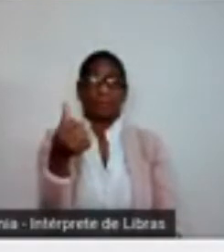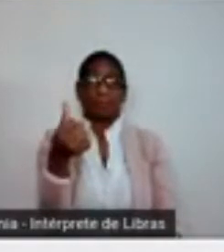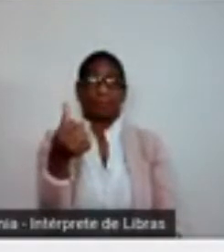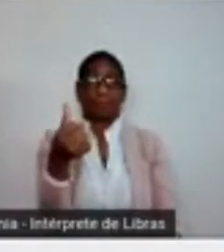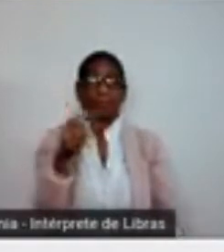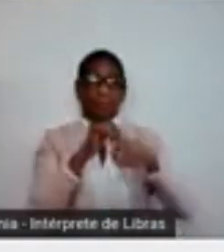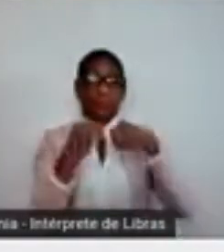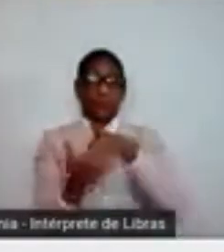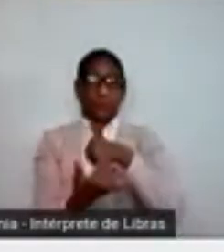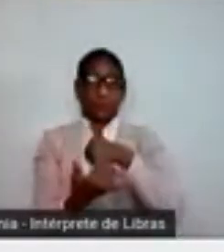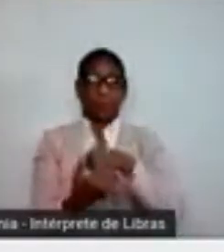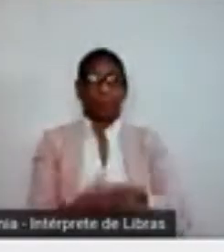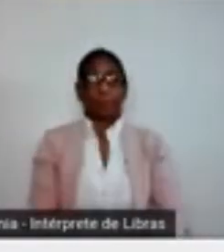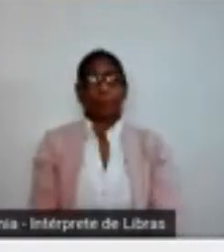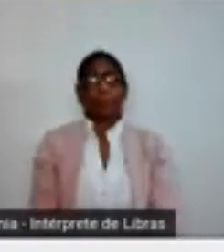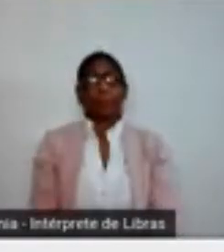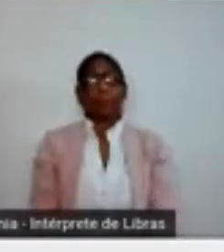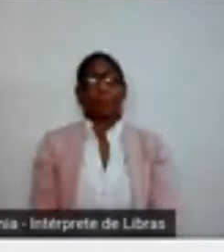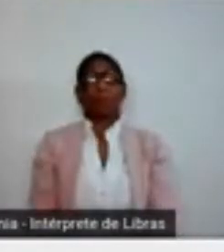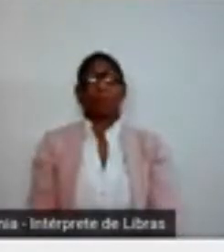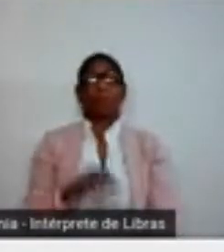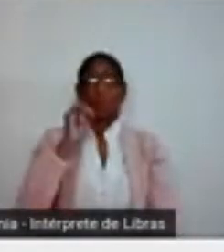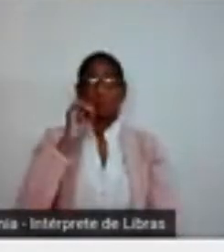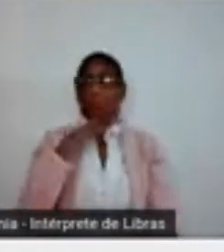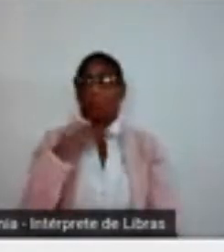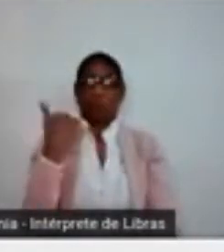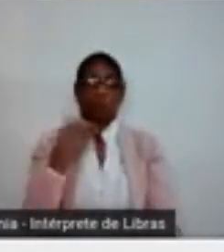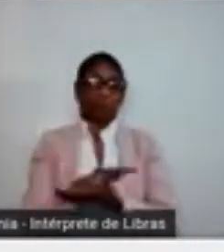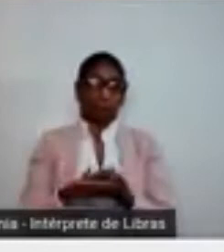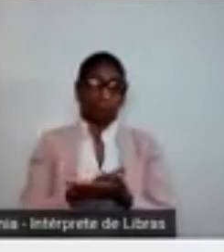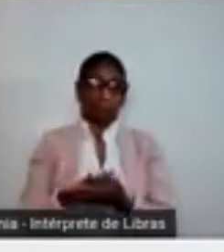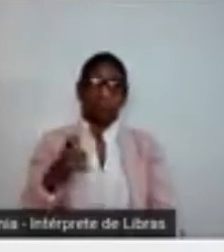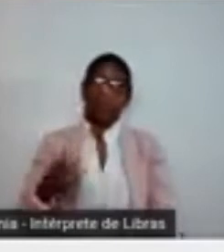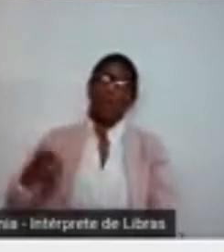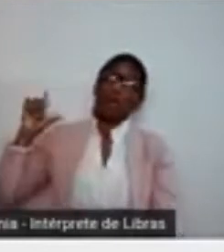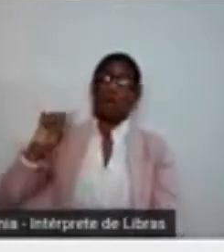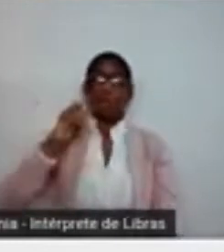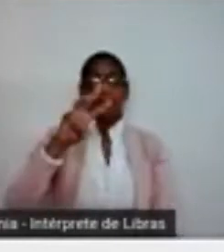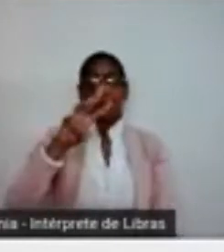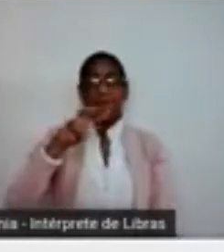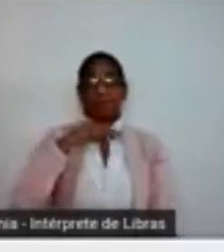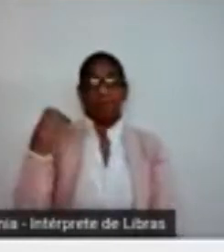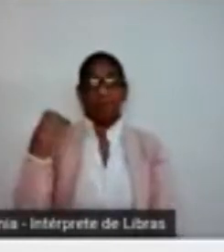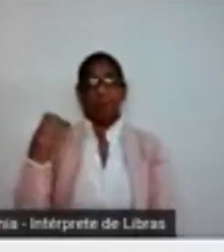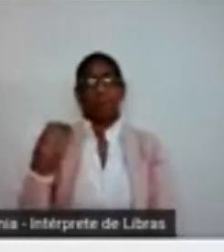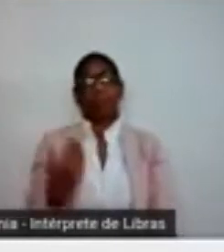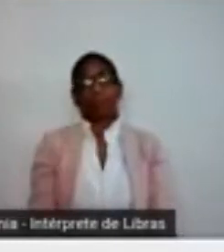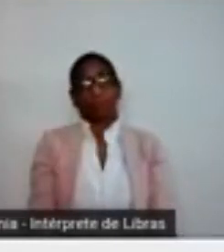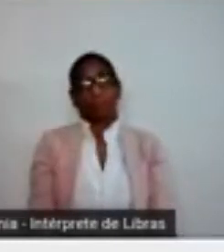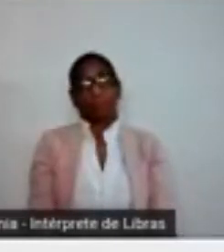tivemos 0 óbitos na semana anterior, e foram 3 óbitos na última semana, nesse contexto